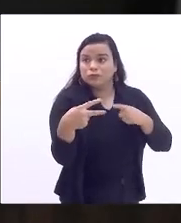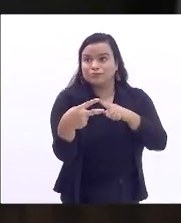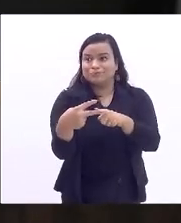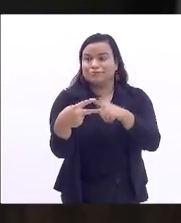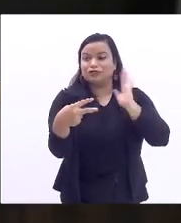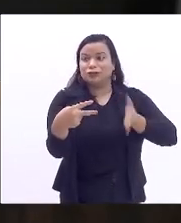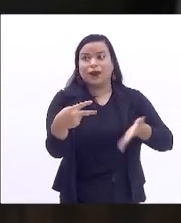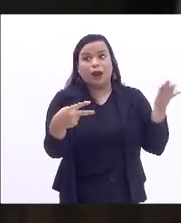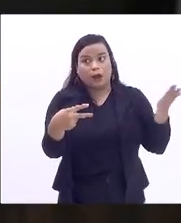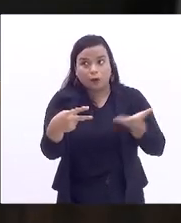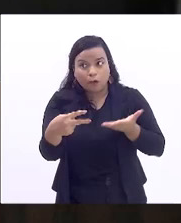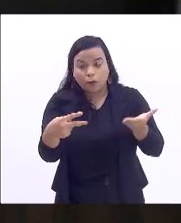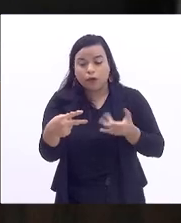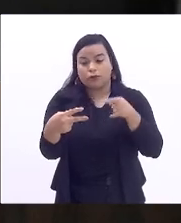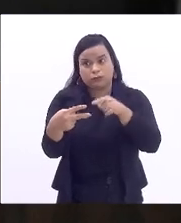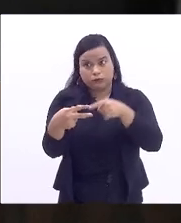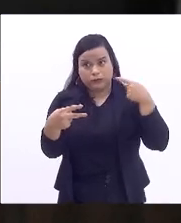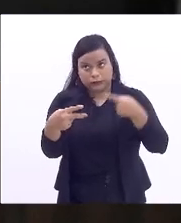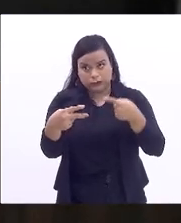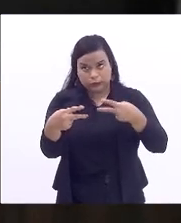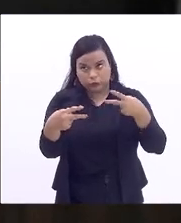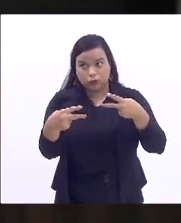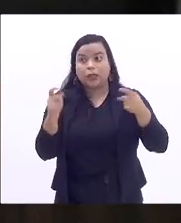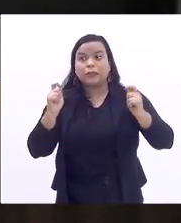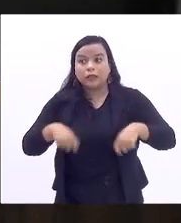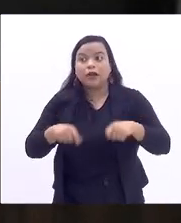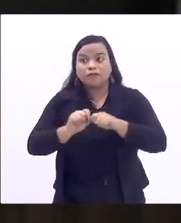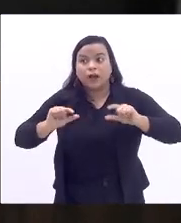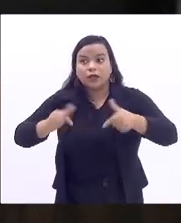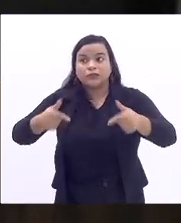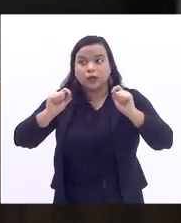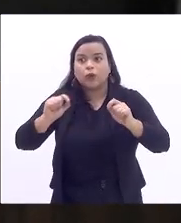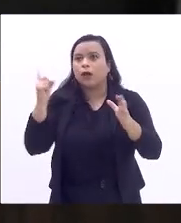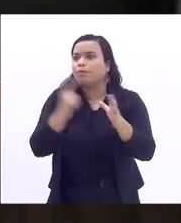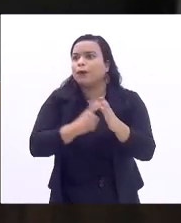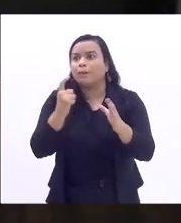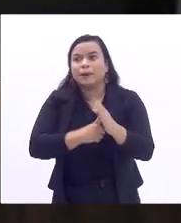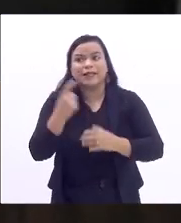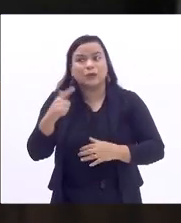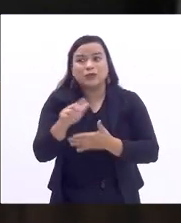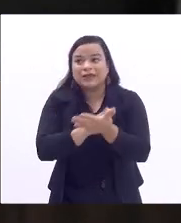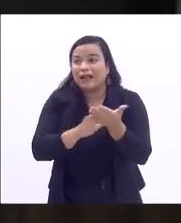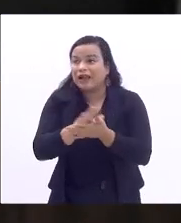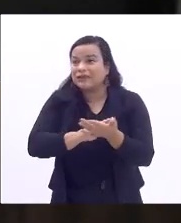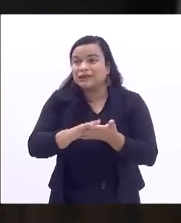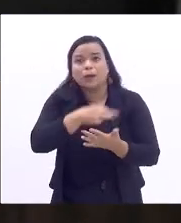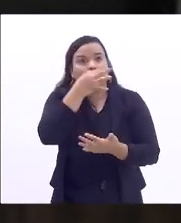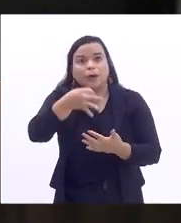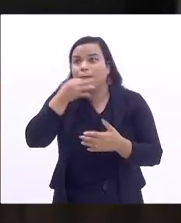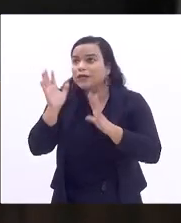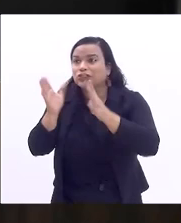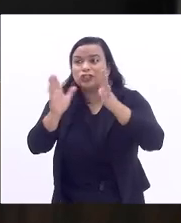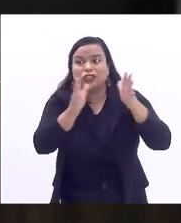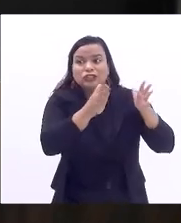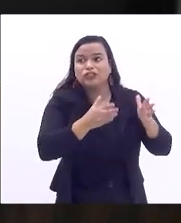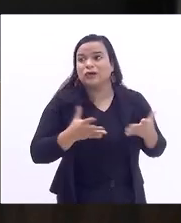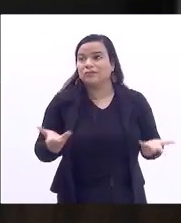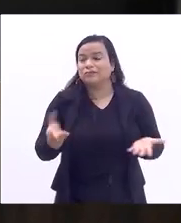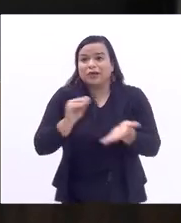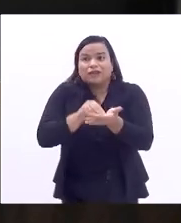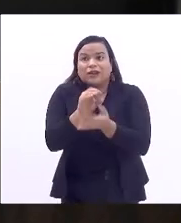discussão agora na segunda discussão que não tem pendência de pareceres não tem